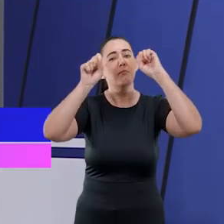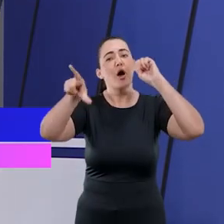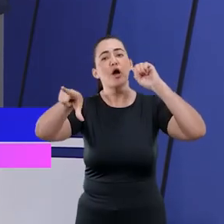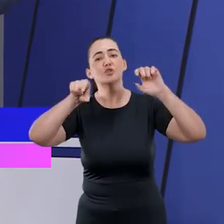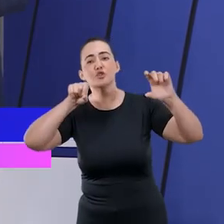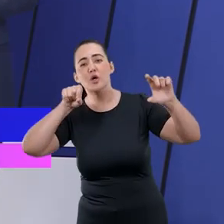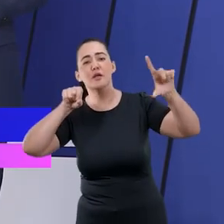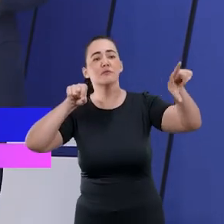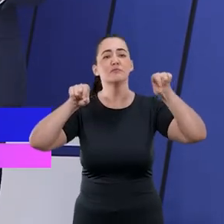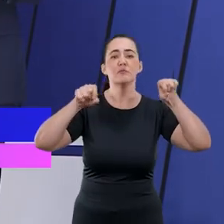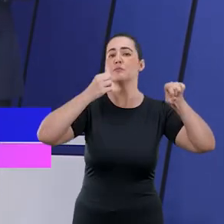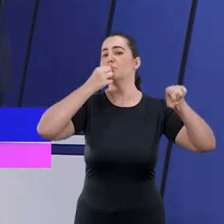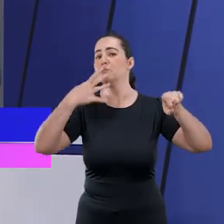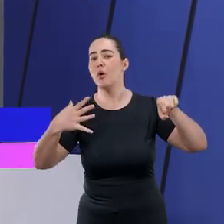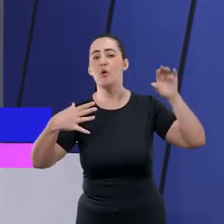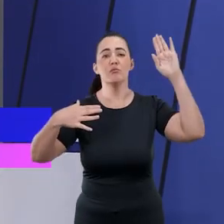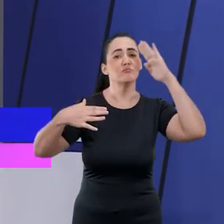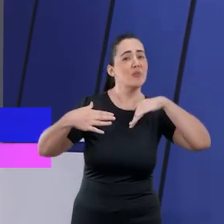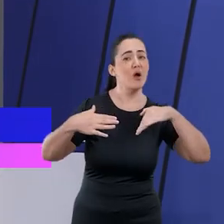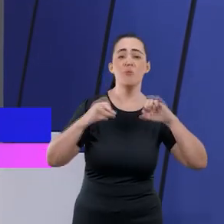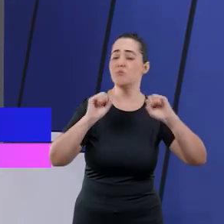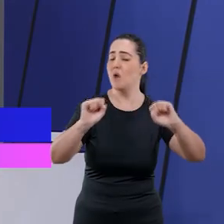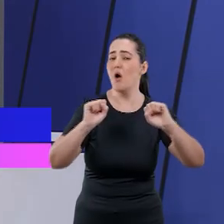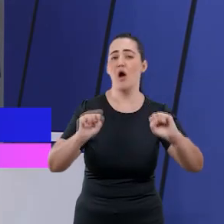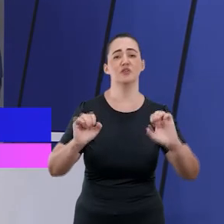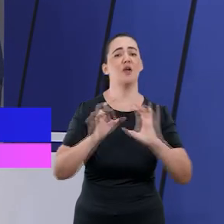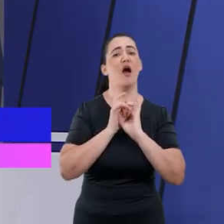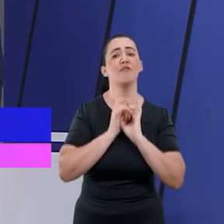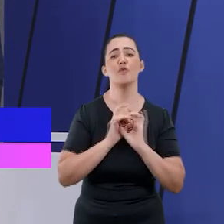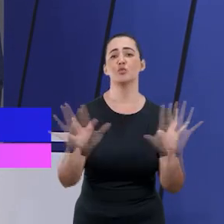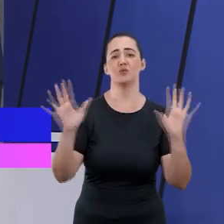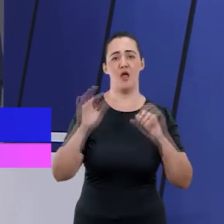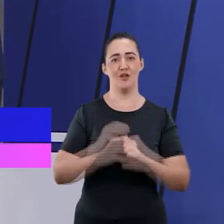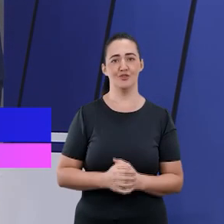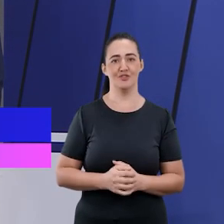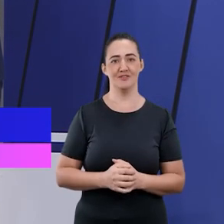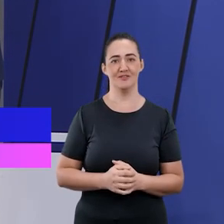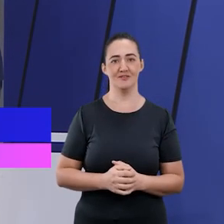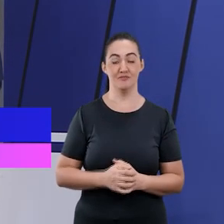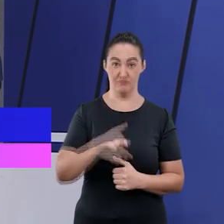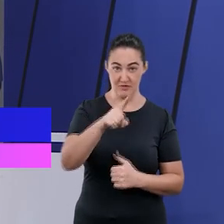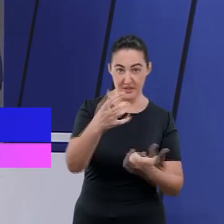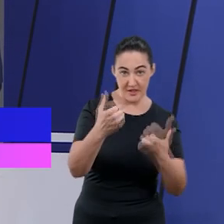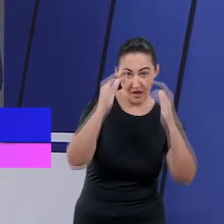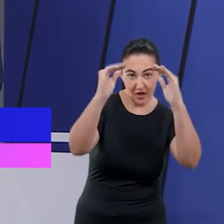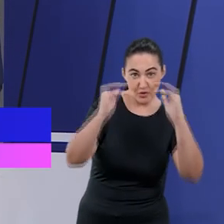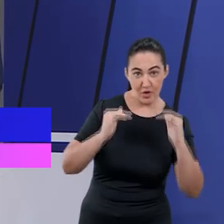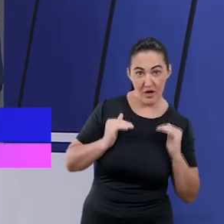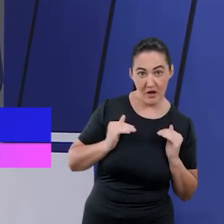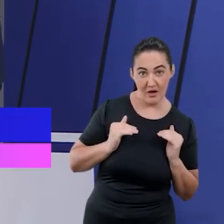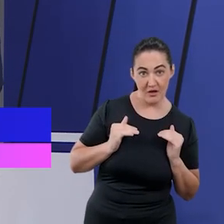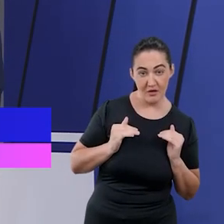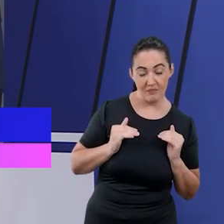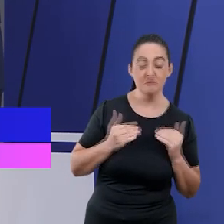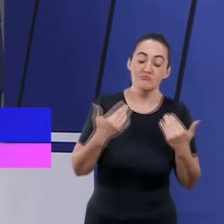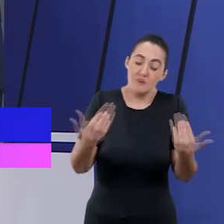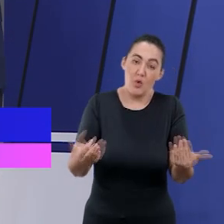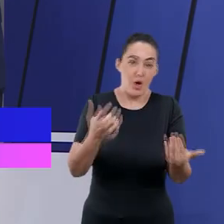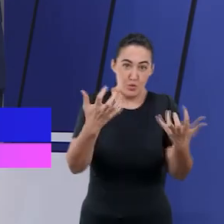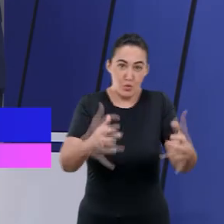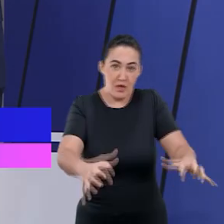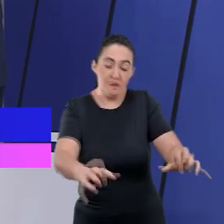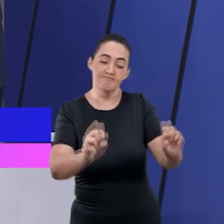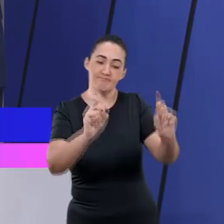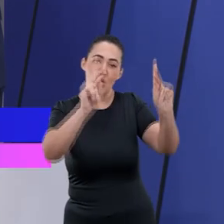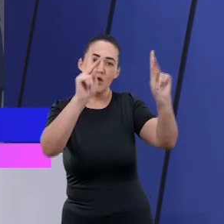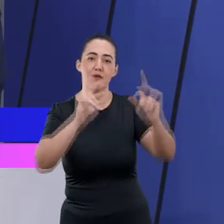Deus, Ele nos dá sempre a liberdade de você decidir o que você quer para a sua vida. Você quer ser salvo? Você tem a opção.